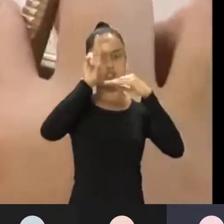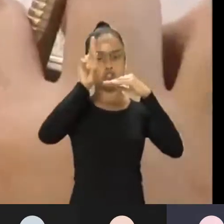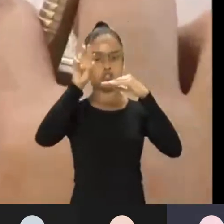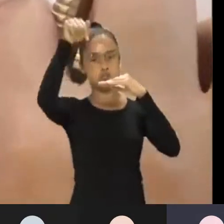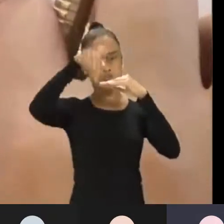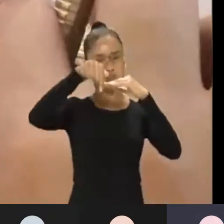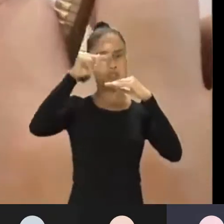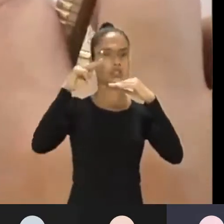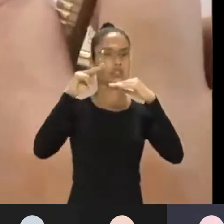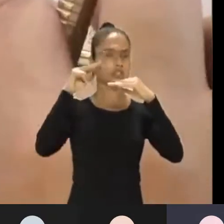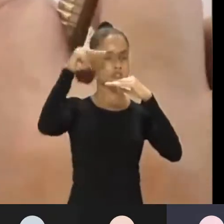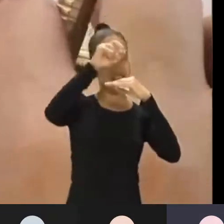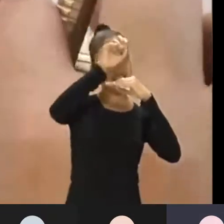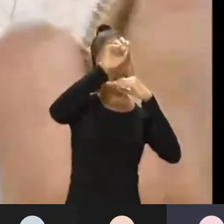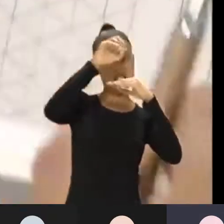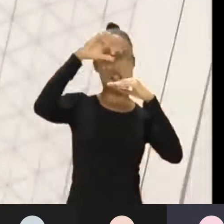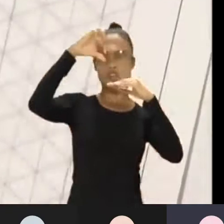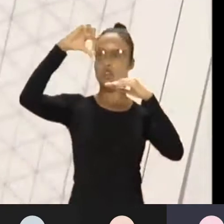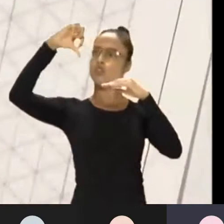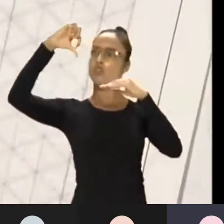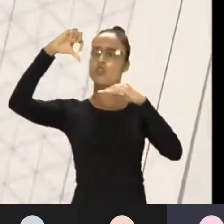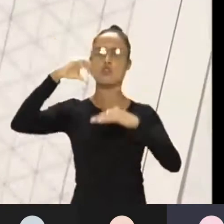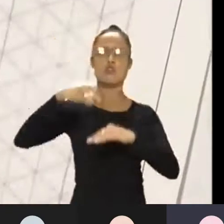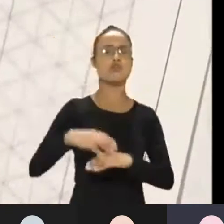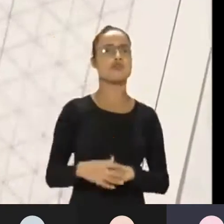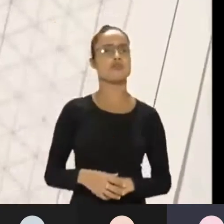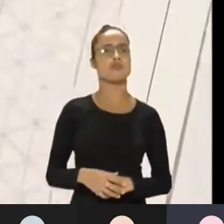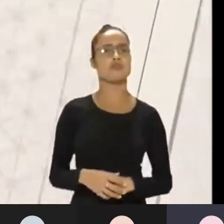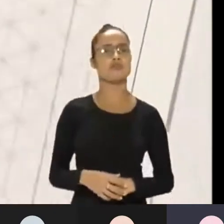0,9. Se tem 0,9,